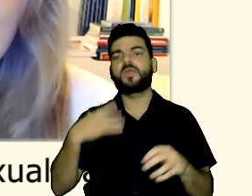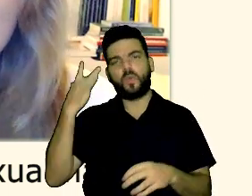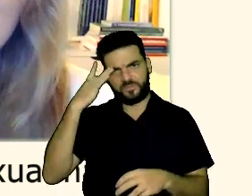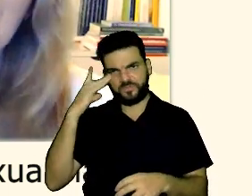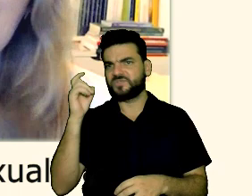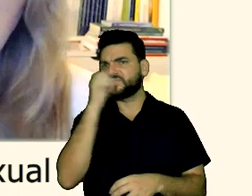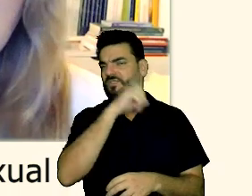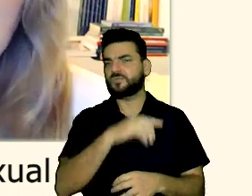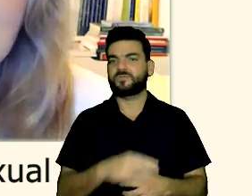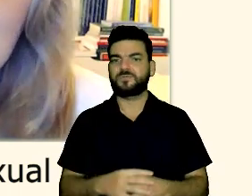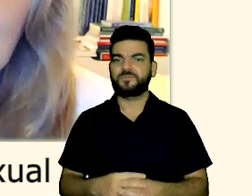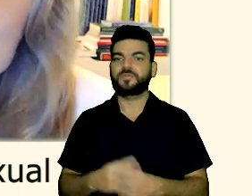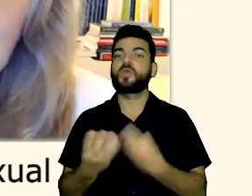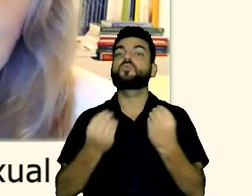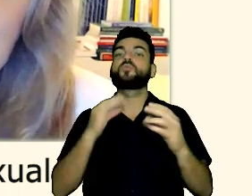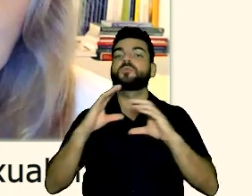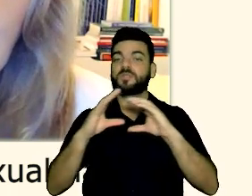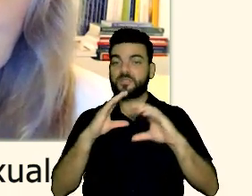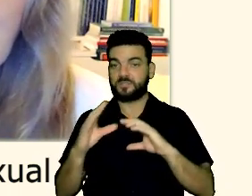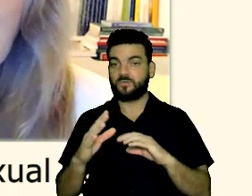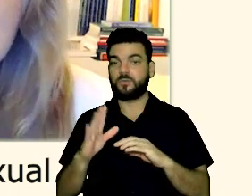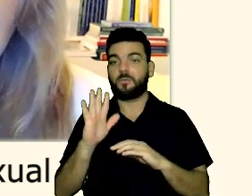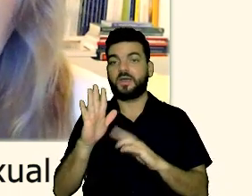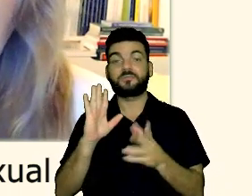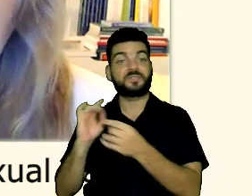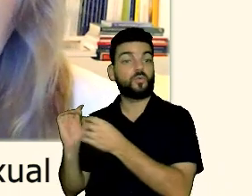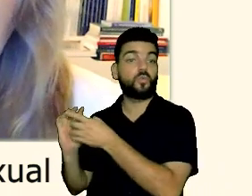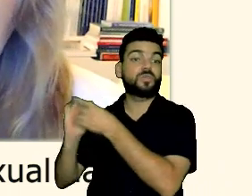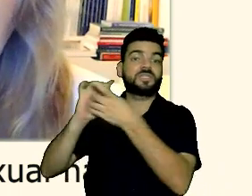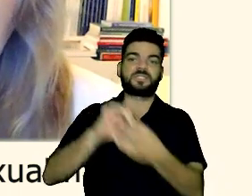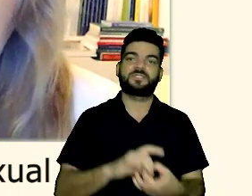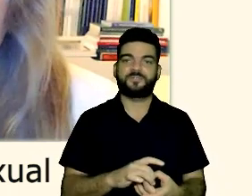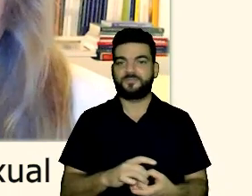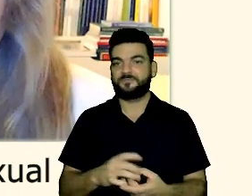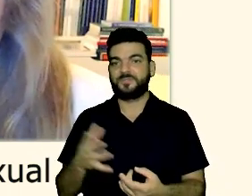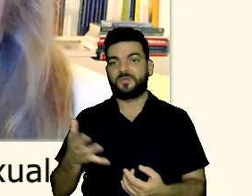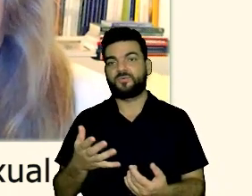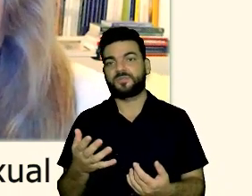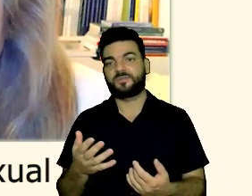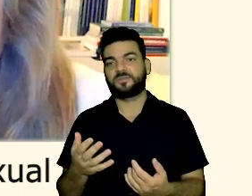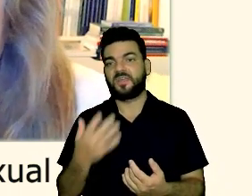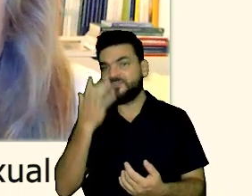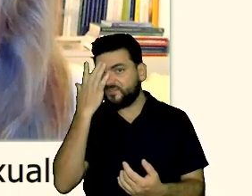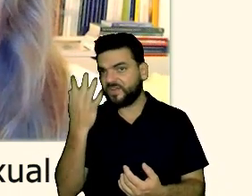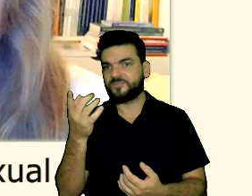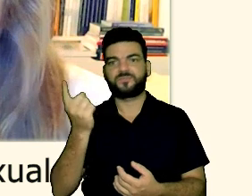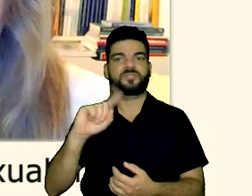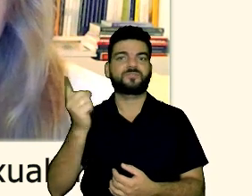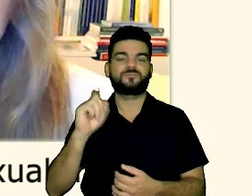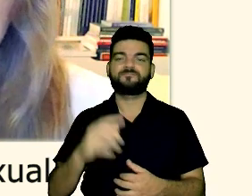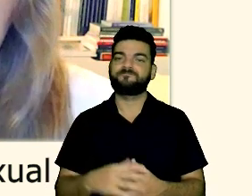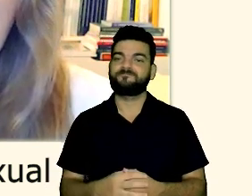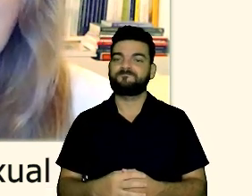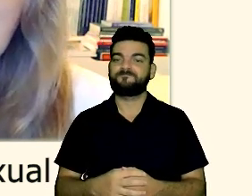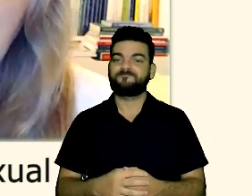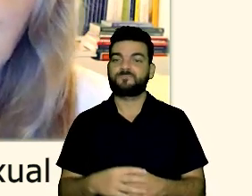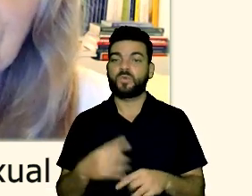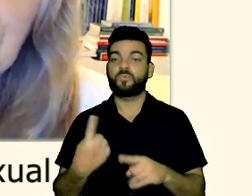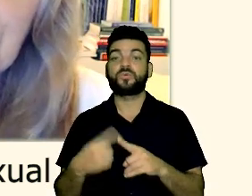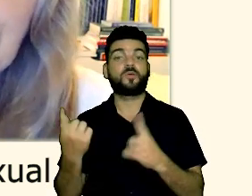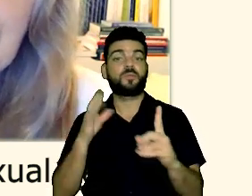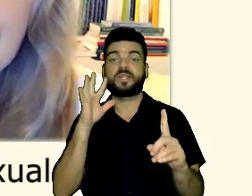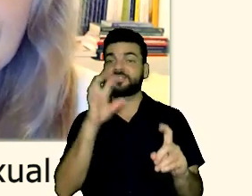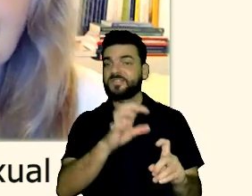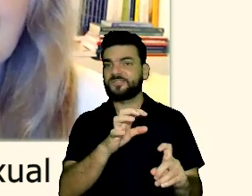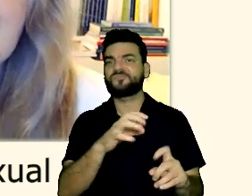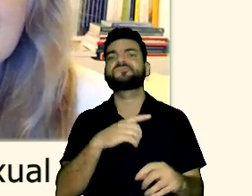contexto que não é confortável para todos nós, porque sobre o assédio paira algum tipo de violência, não é? Então,